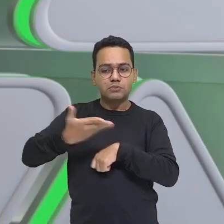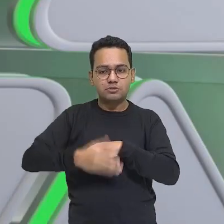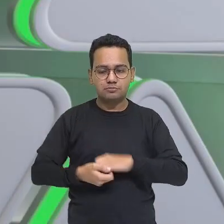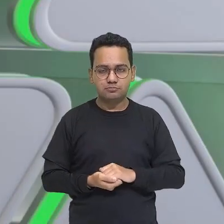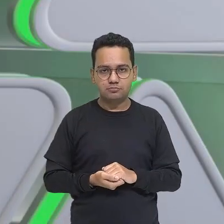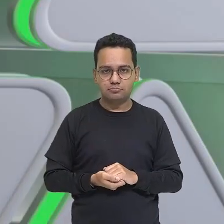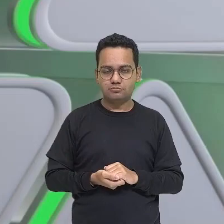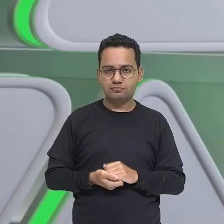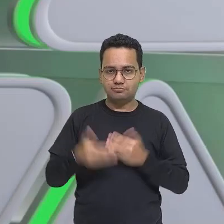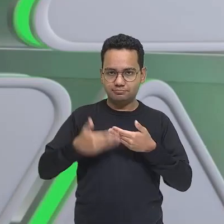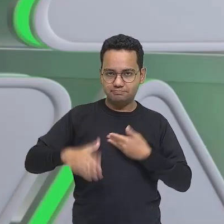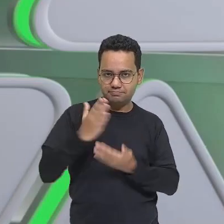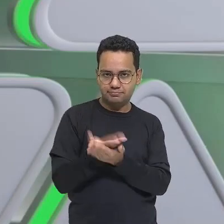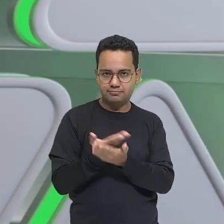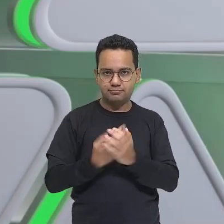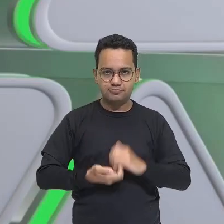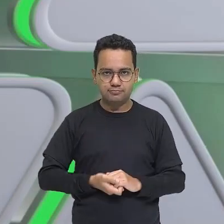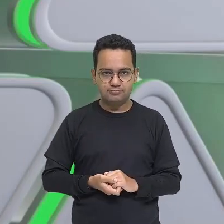ansioso. Vem com a gente.